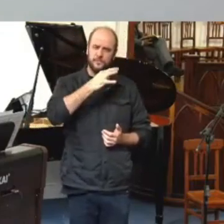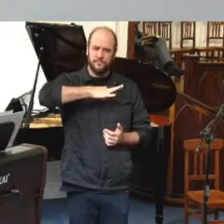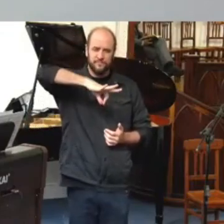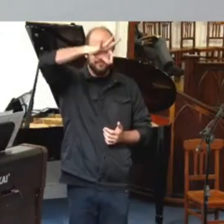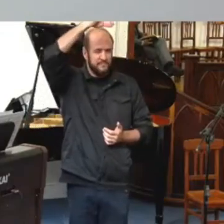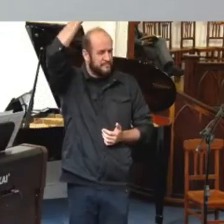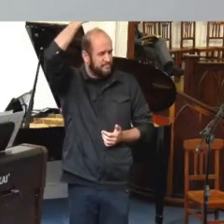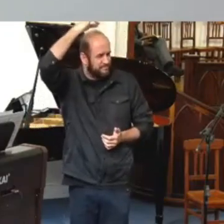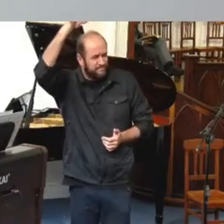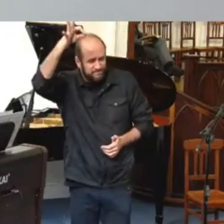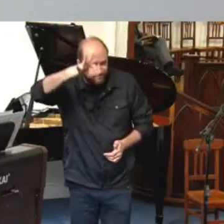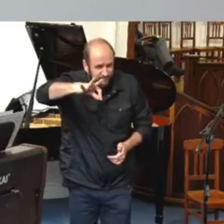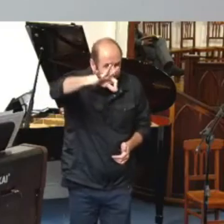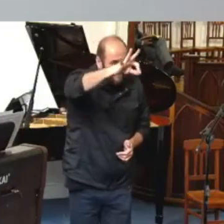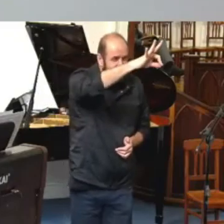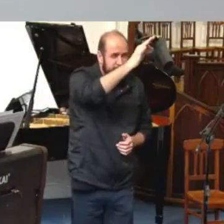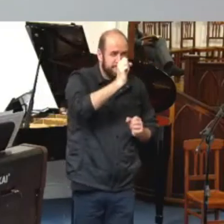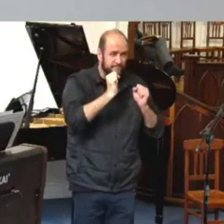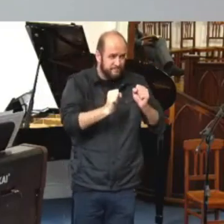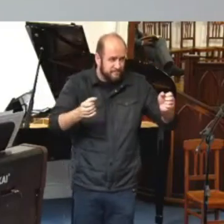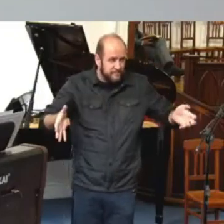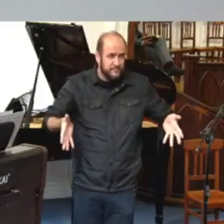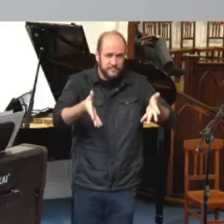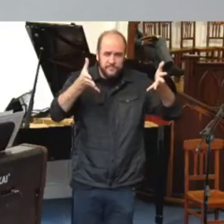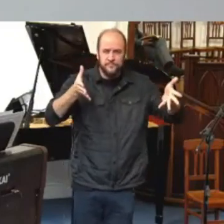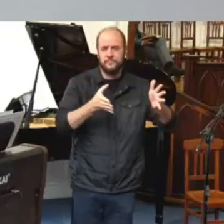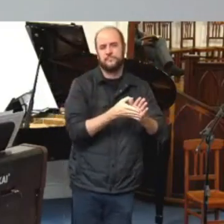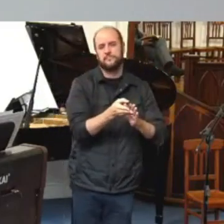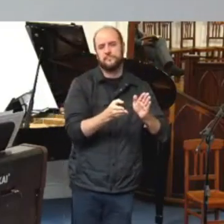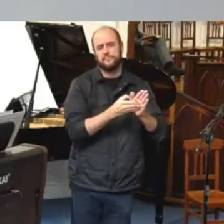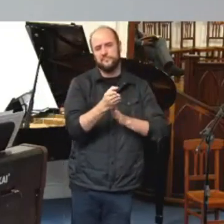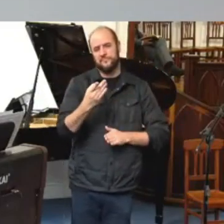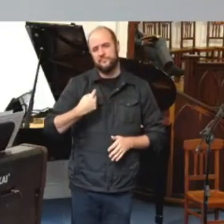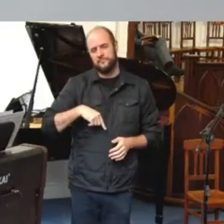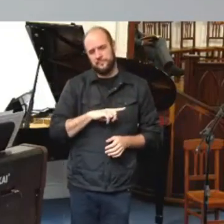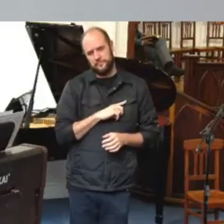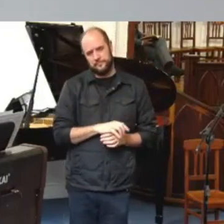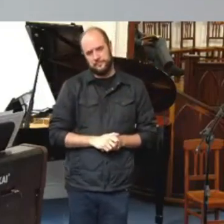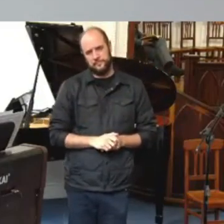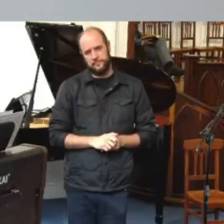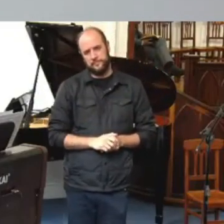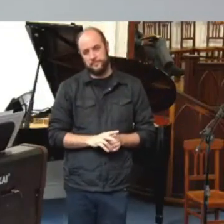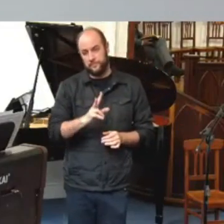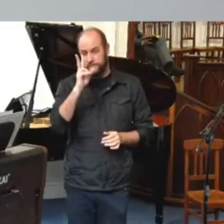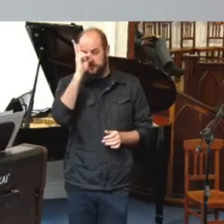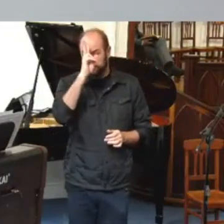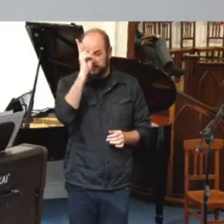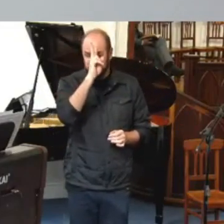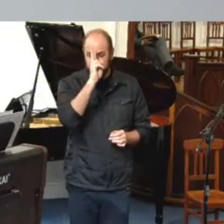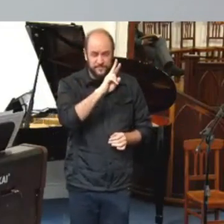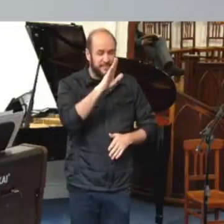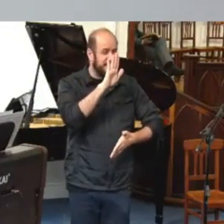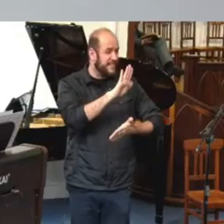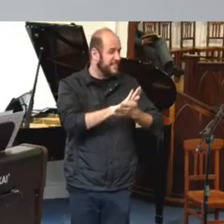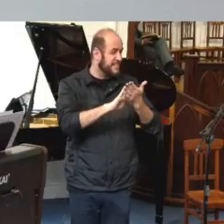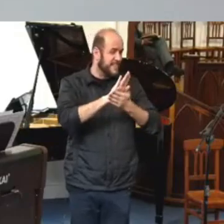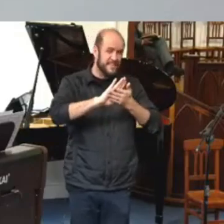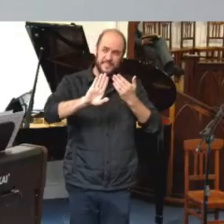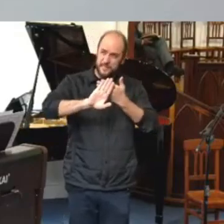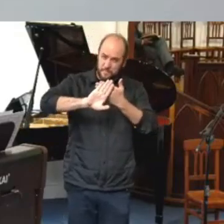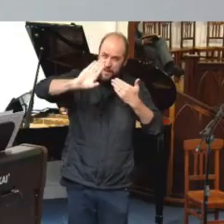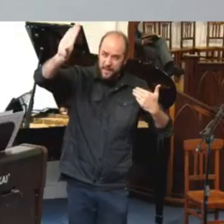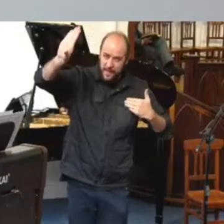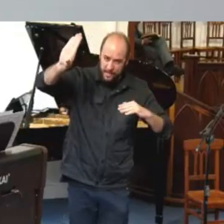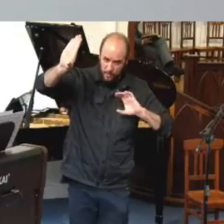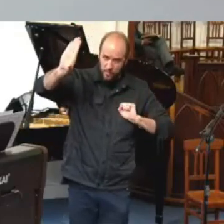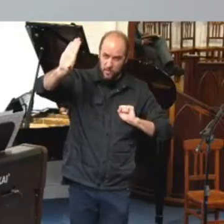da promessa para nos capacitar e consolar neste plano terreno. E lembre-se que nada poderá nos separar do